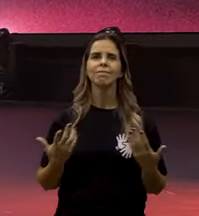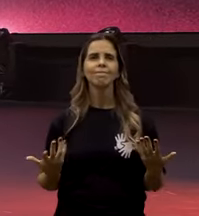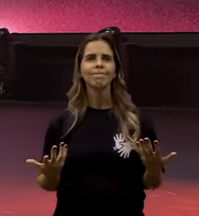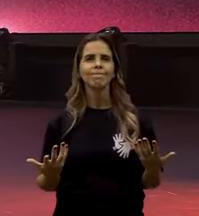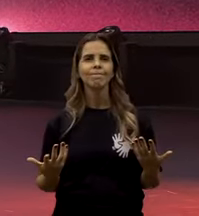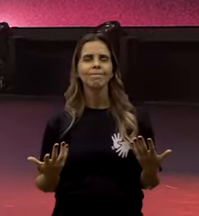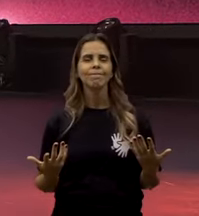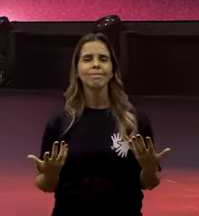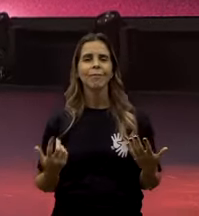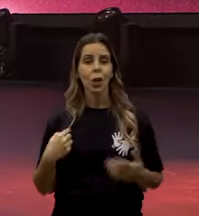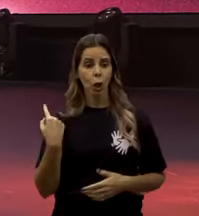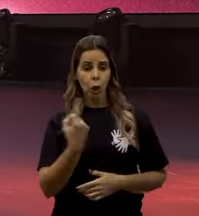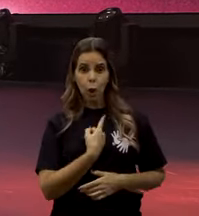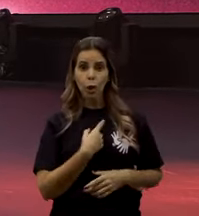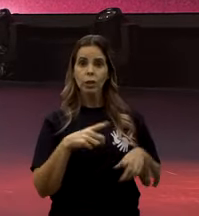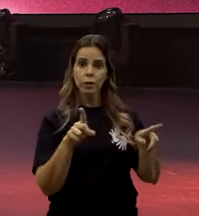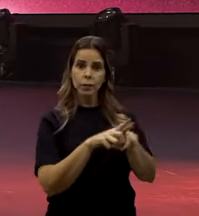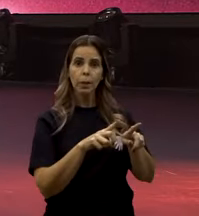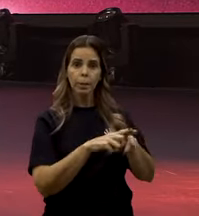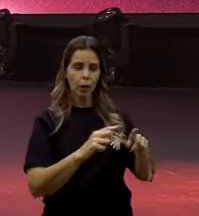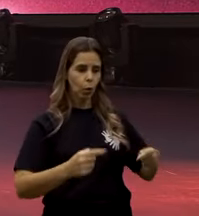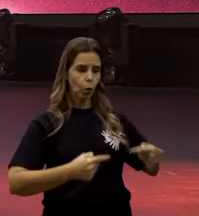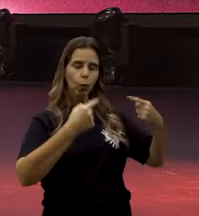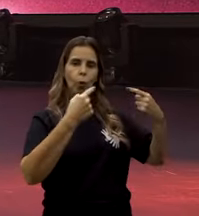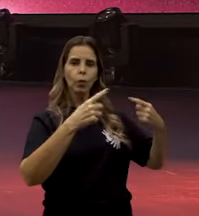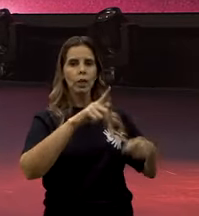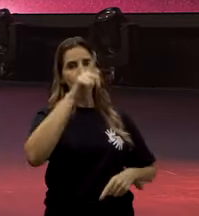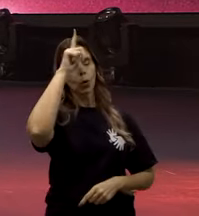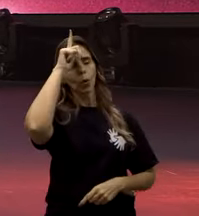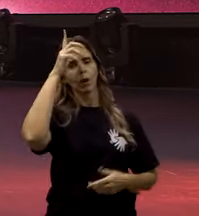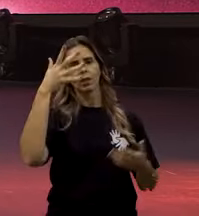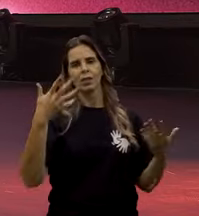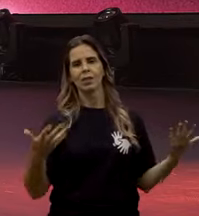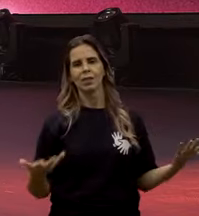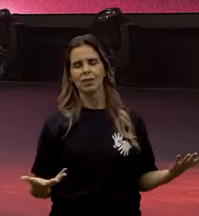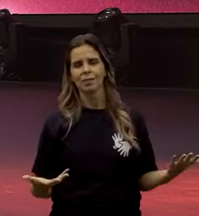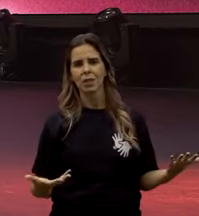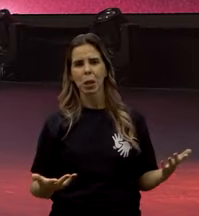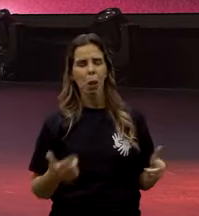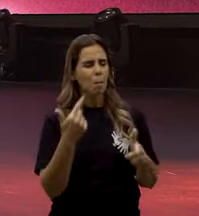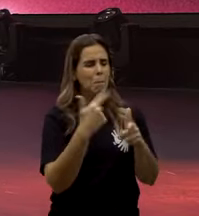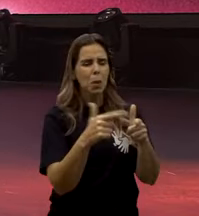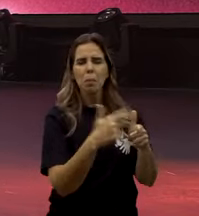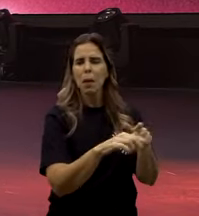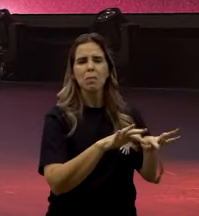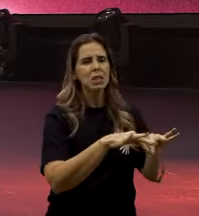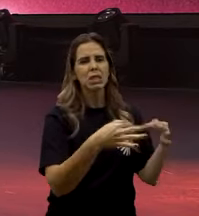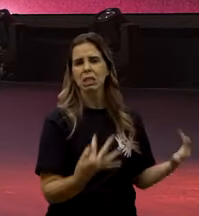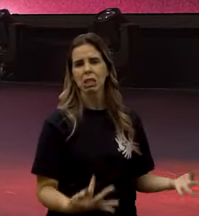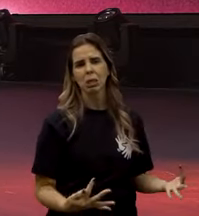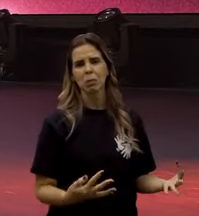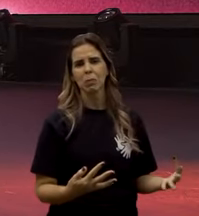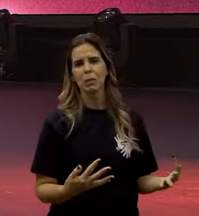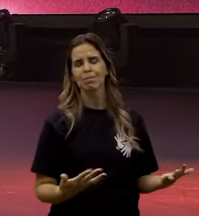de Golias que a gente tá enfrentando e o resultado que tem depois não vale a pena porcaria nenhuma